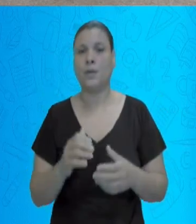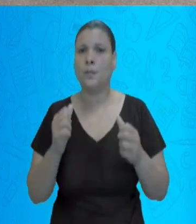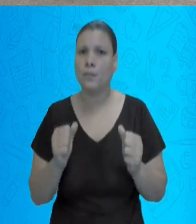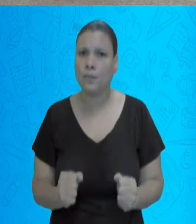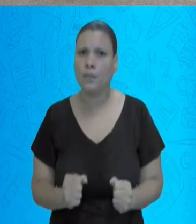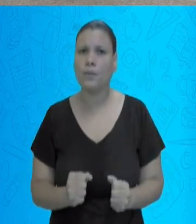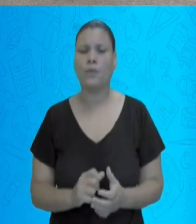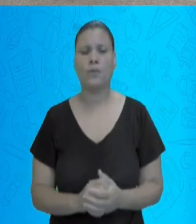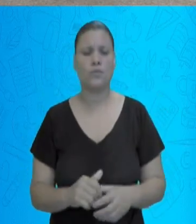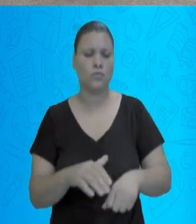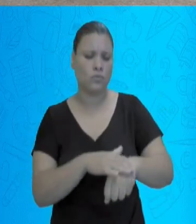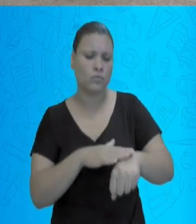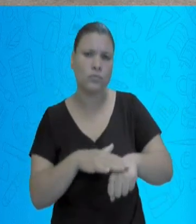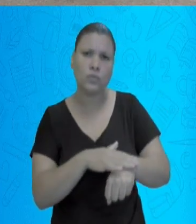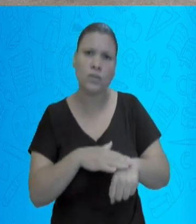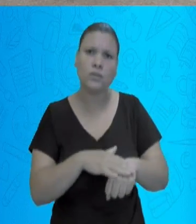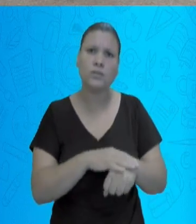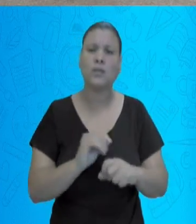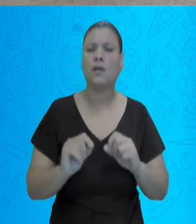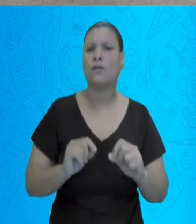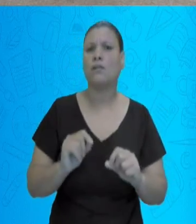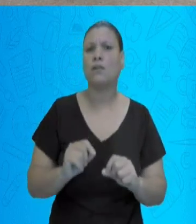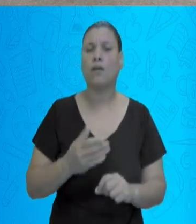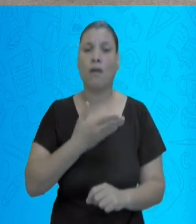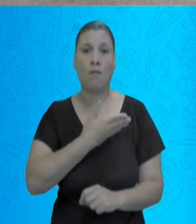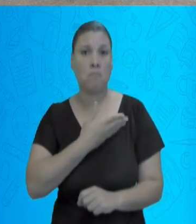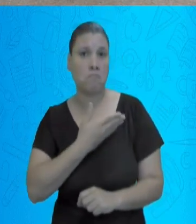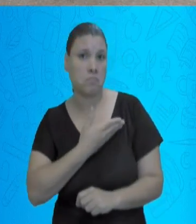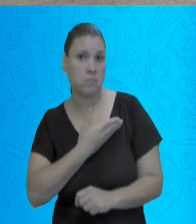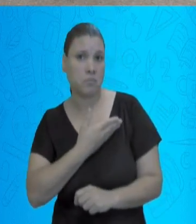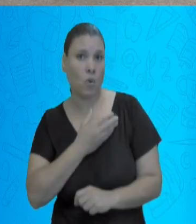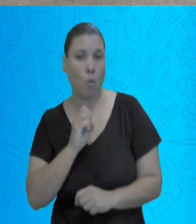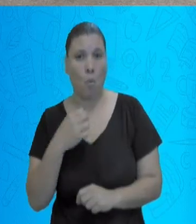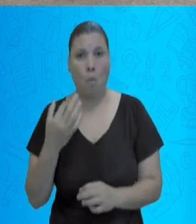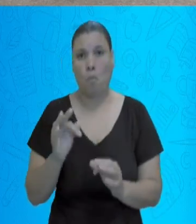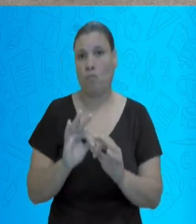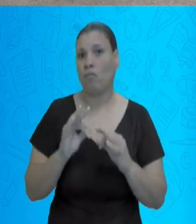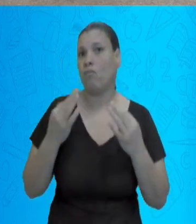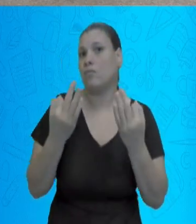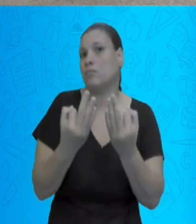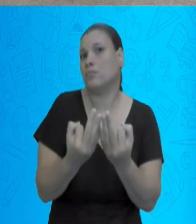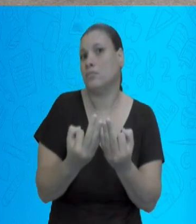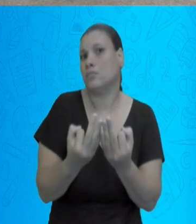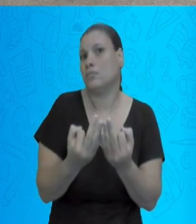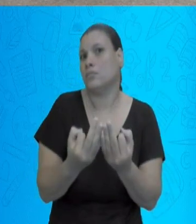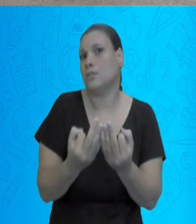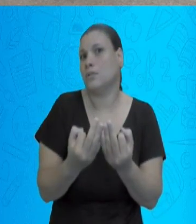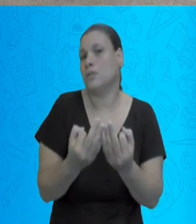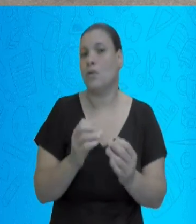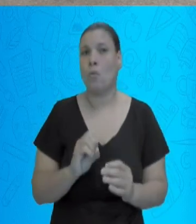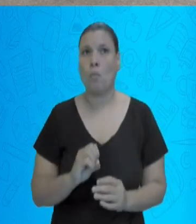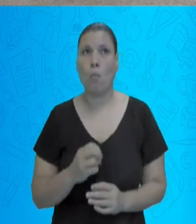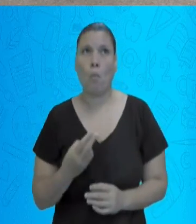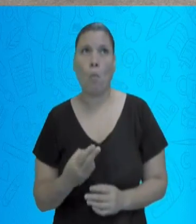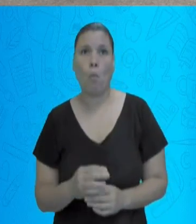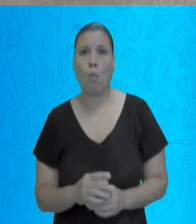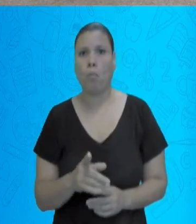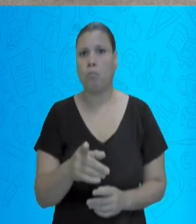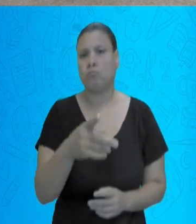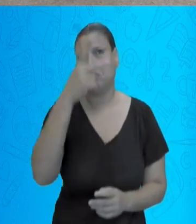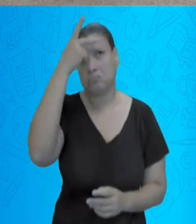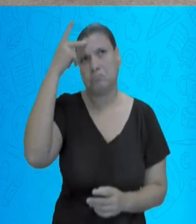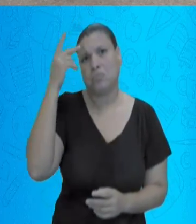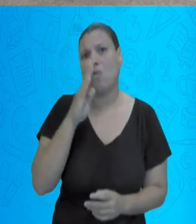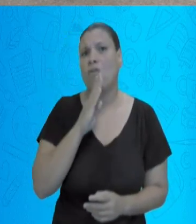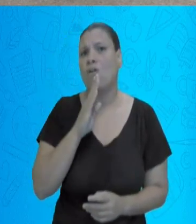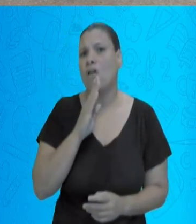e perguntar sobre como foi essa visita. E aí você vai se interessar por um assunto em especial e procurar sobre